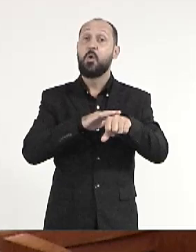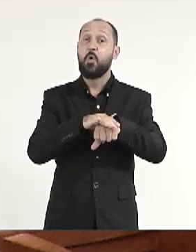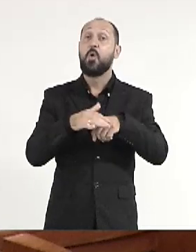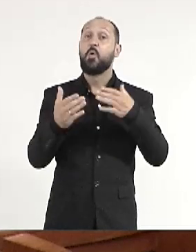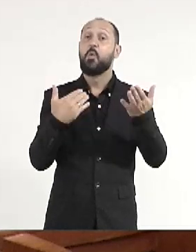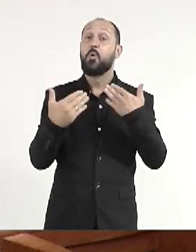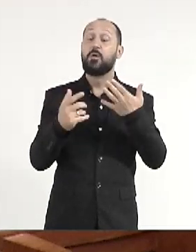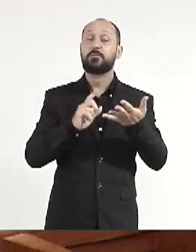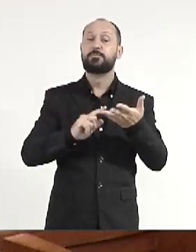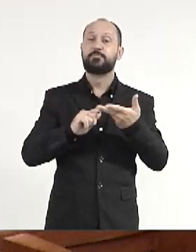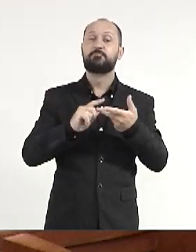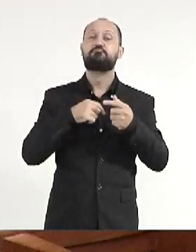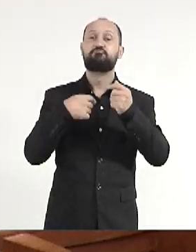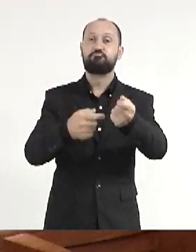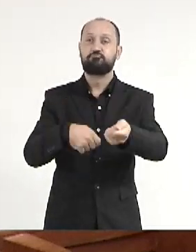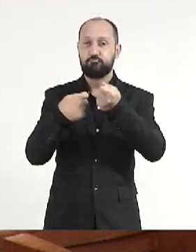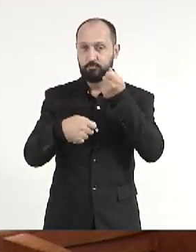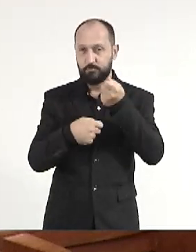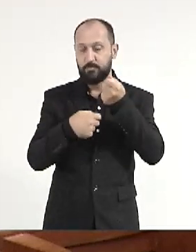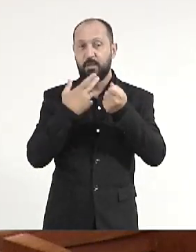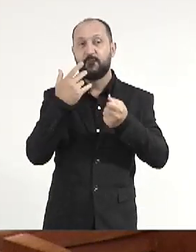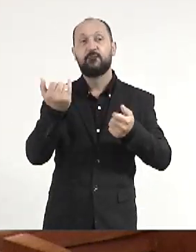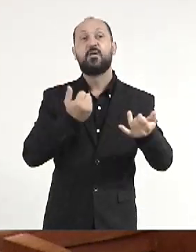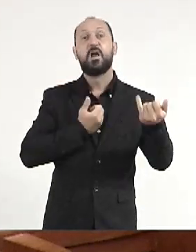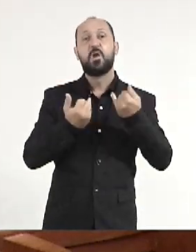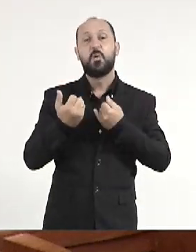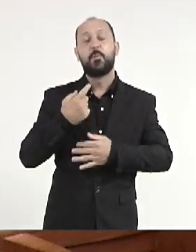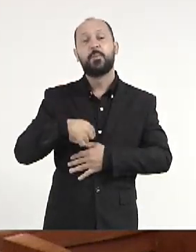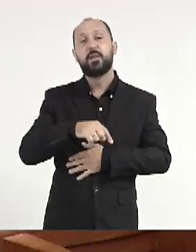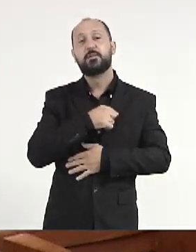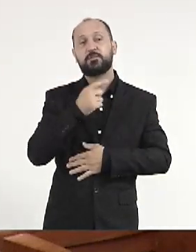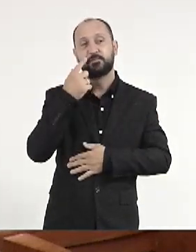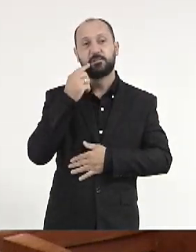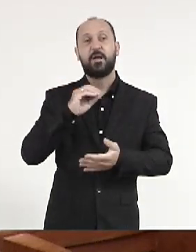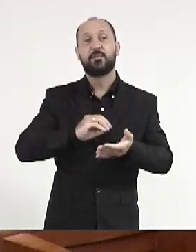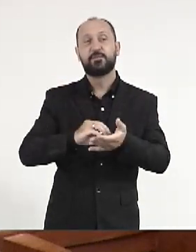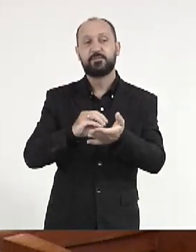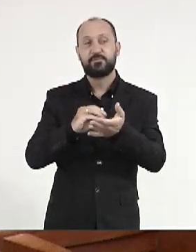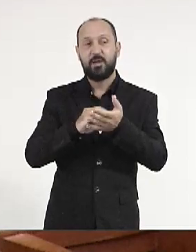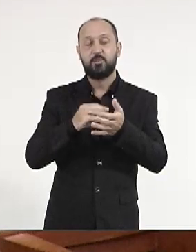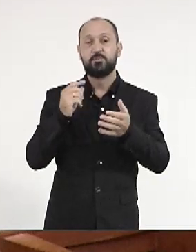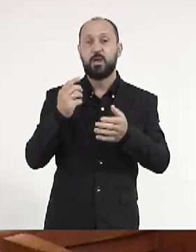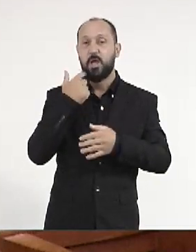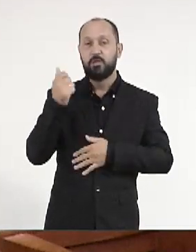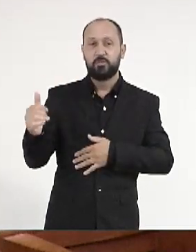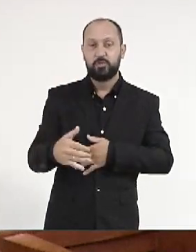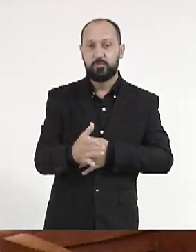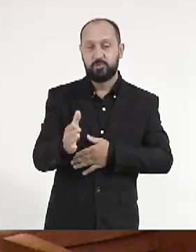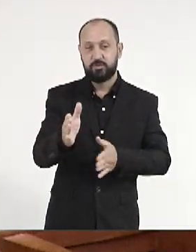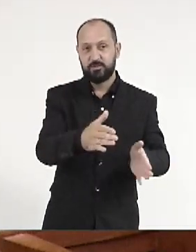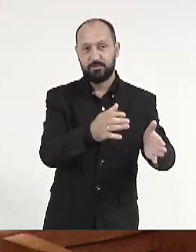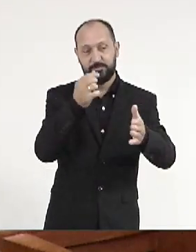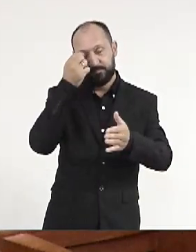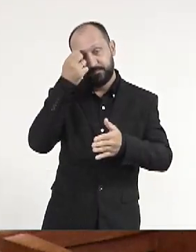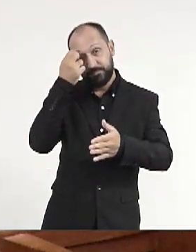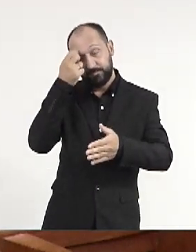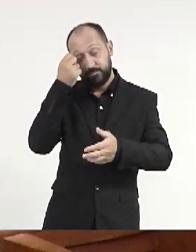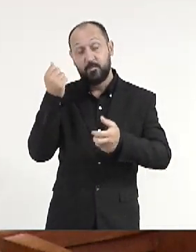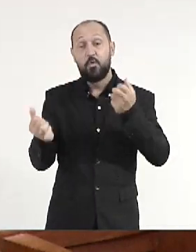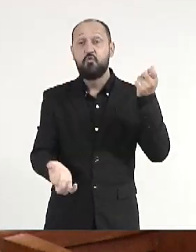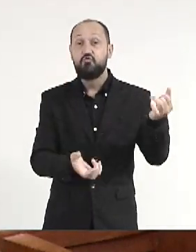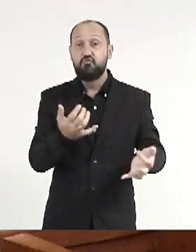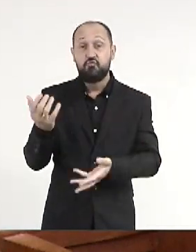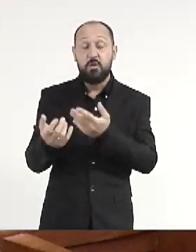conversei com vários pescadores que disseram para a gente da ausência de peixes no rio e que o fogo